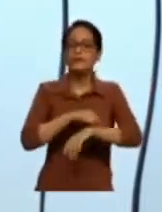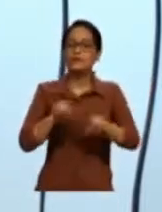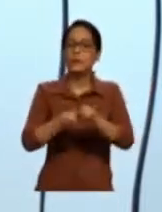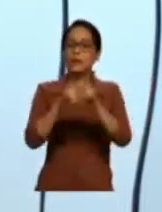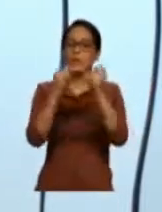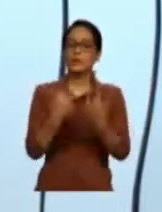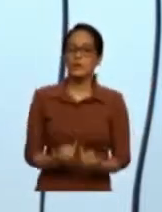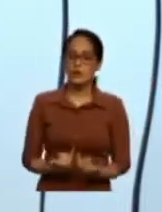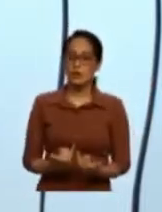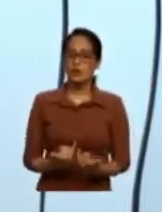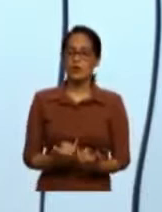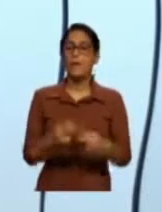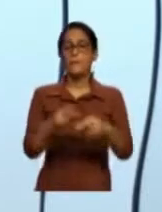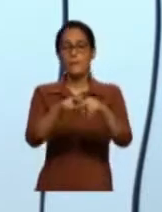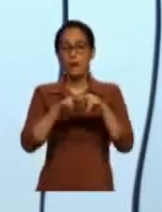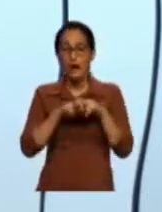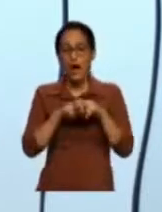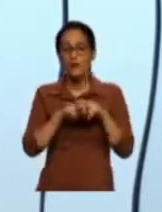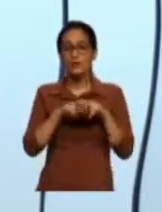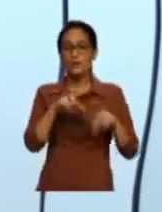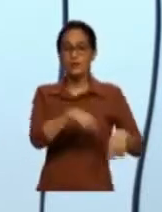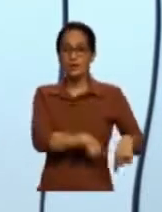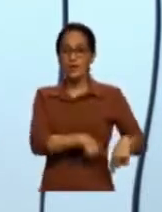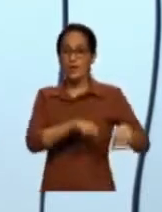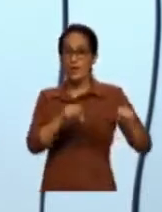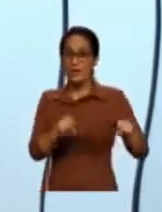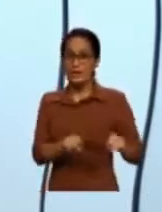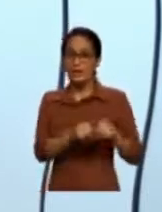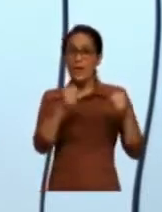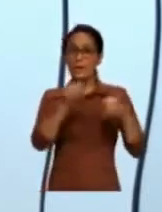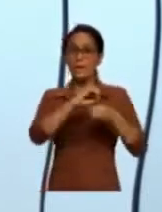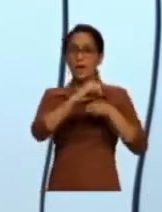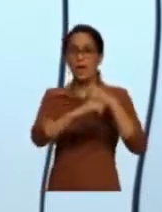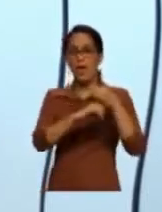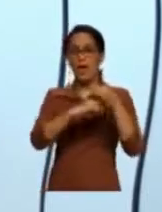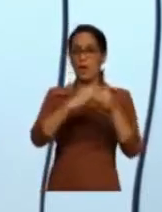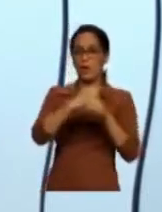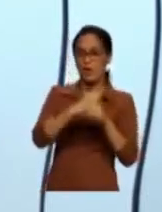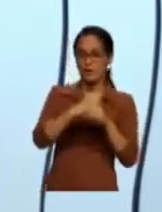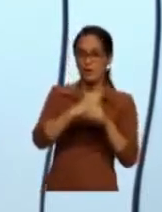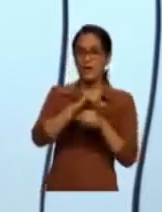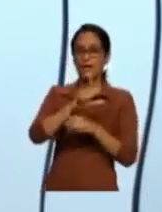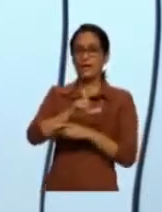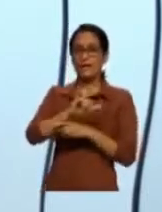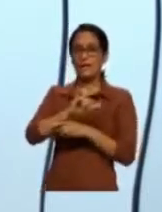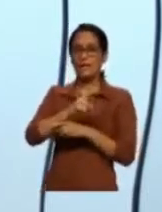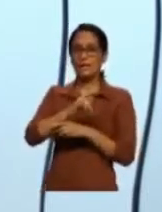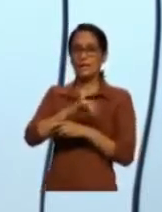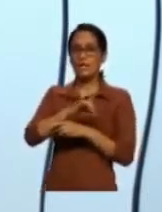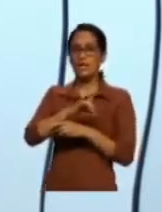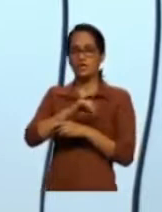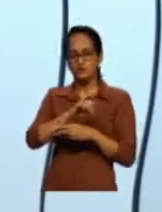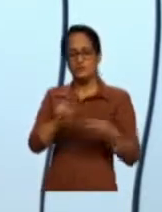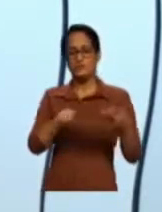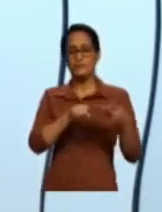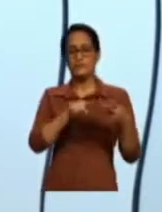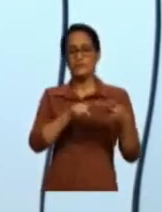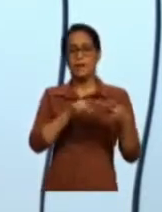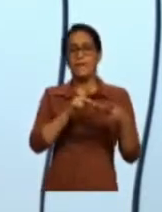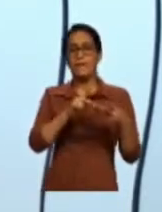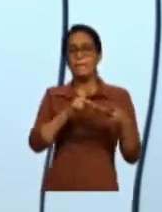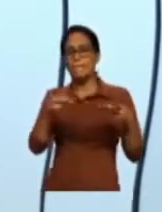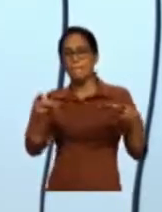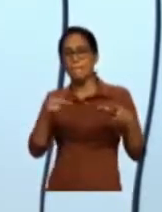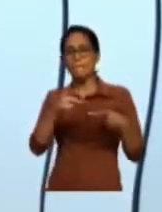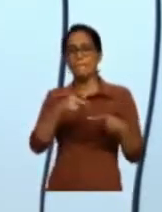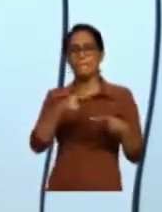emagrecimento, por conta dessa quebra de lipídio, quebra de proteína, e que vai ser muito ruim para